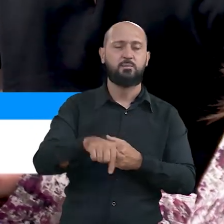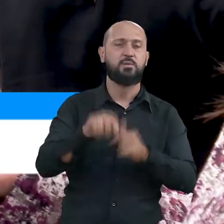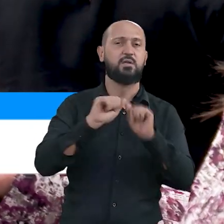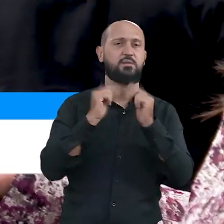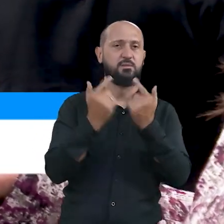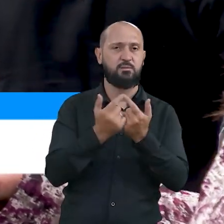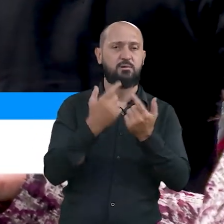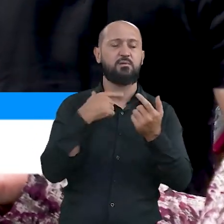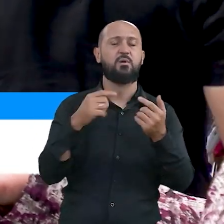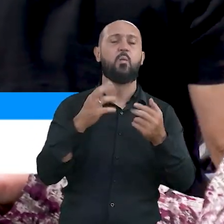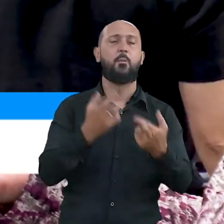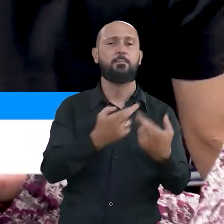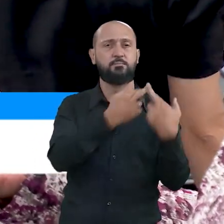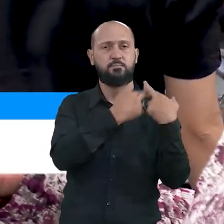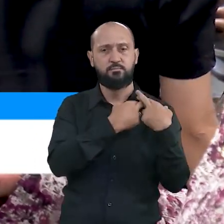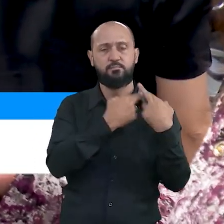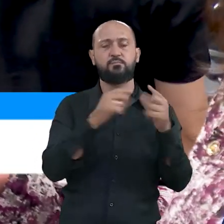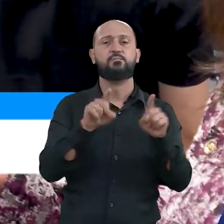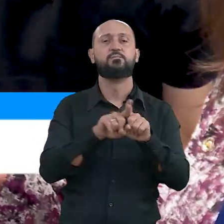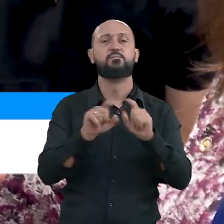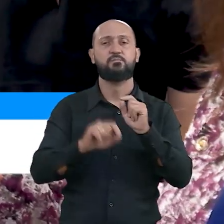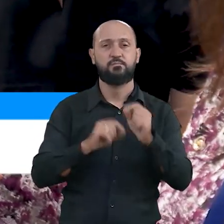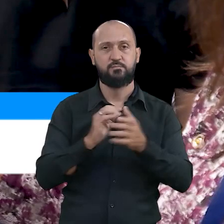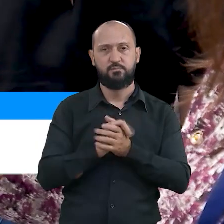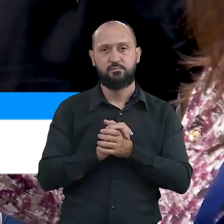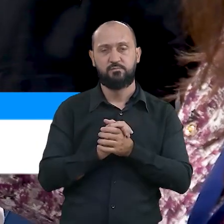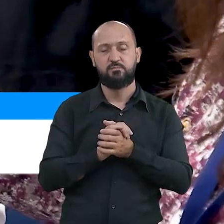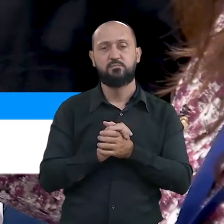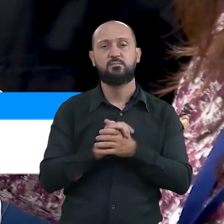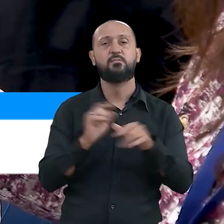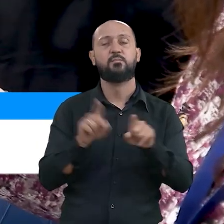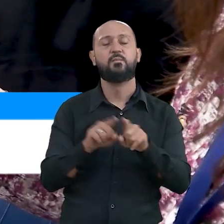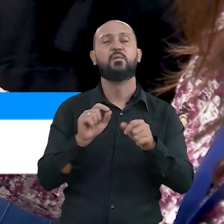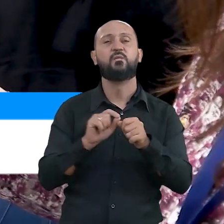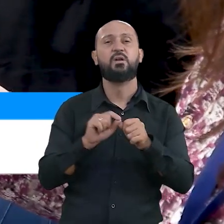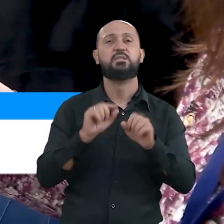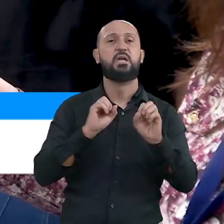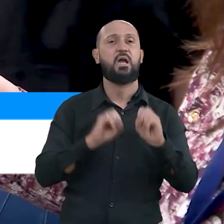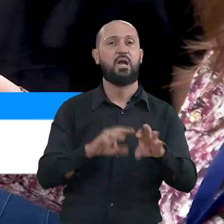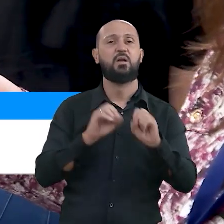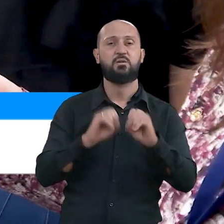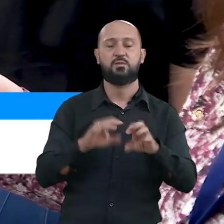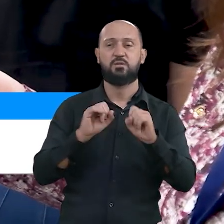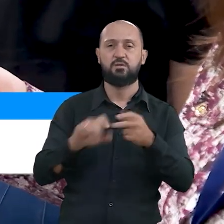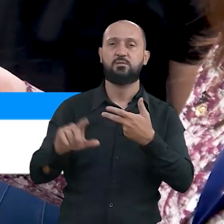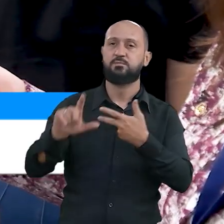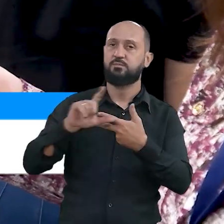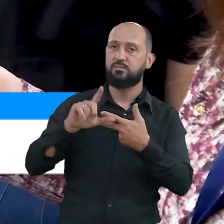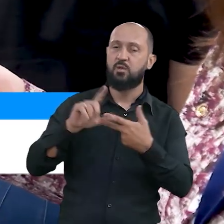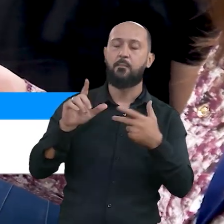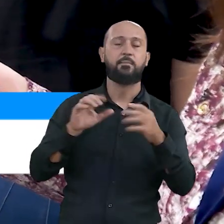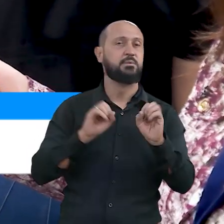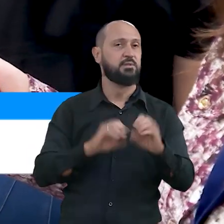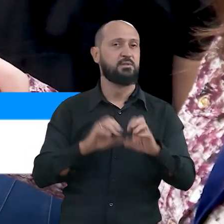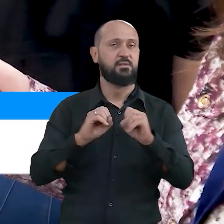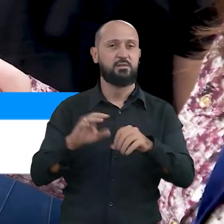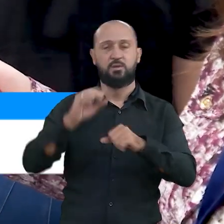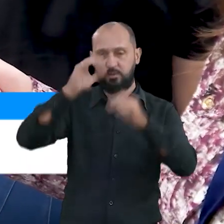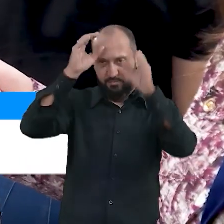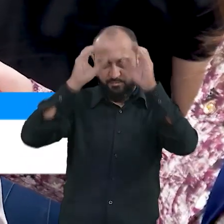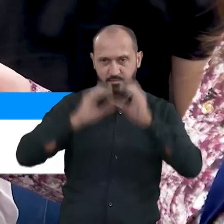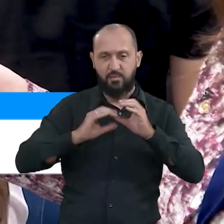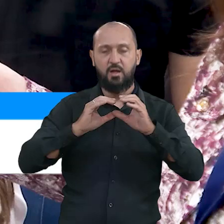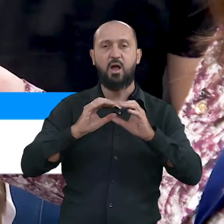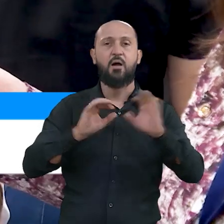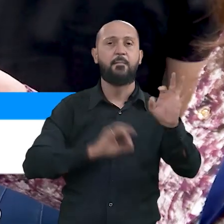funciona uma casa legislativa, quais as competências também de uma casa legislativa. Isso sim é fazer educação legislativa, educação para a